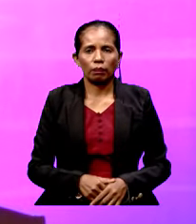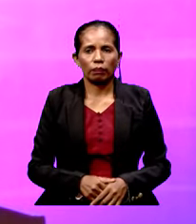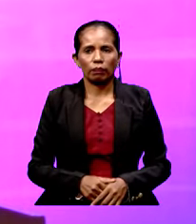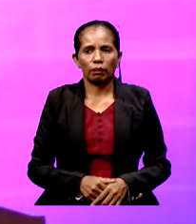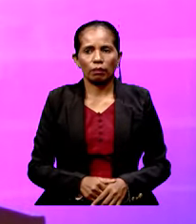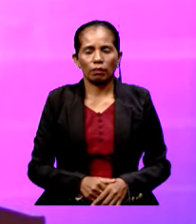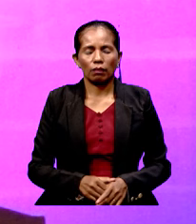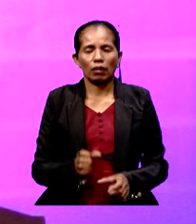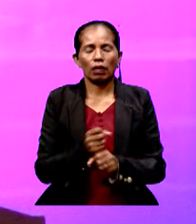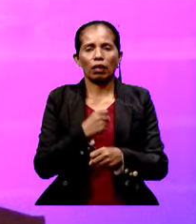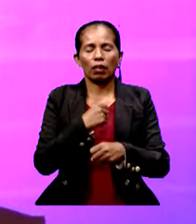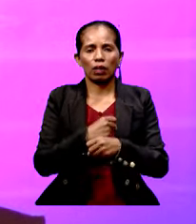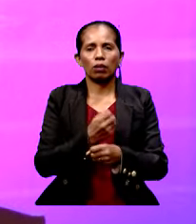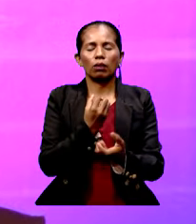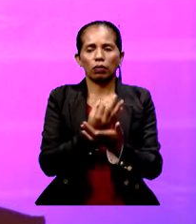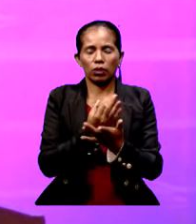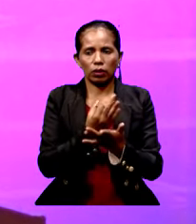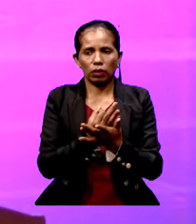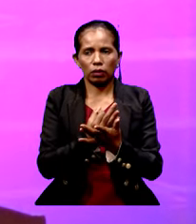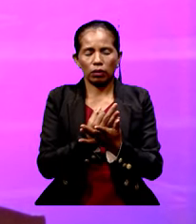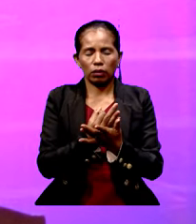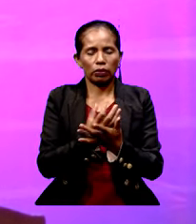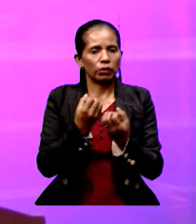A loça, morro,